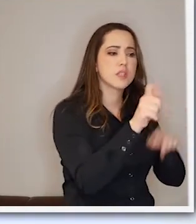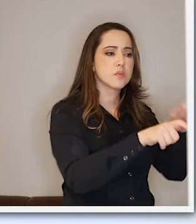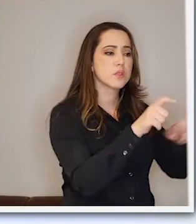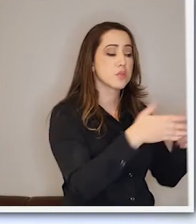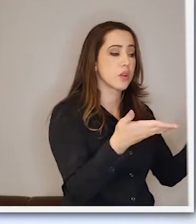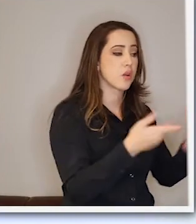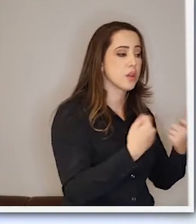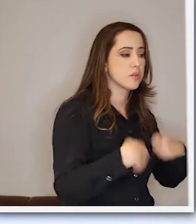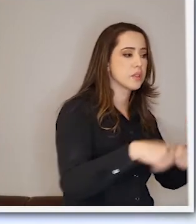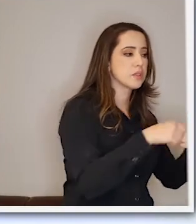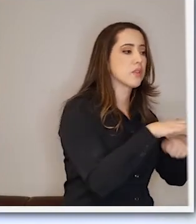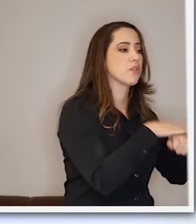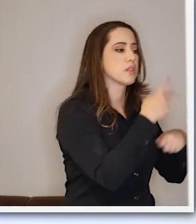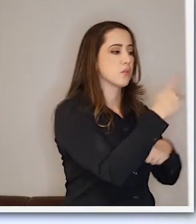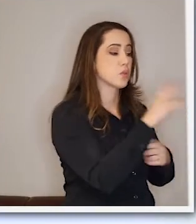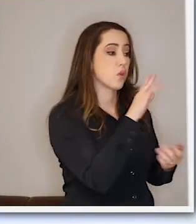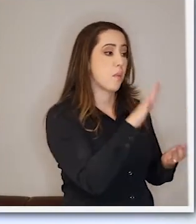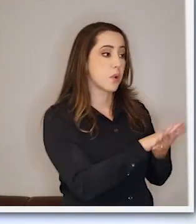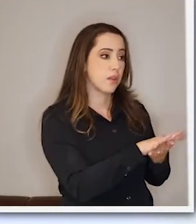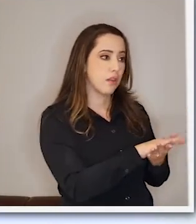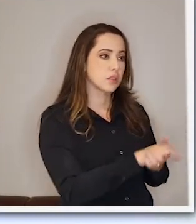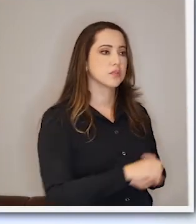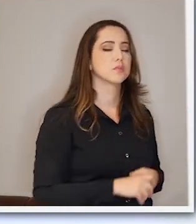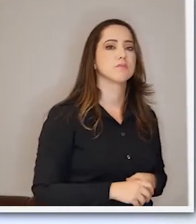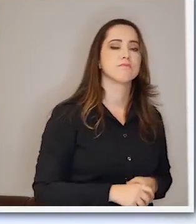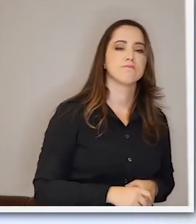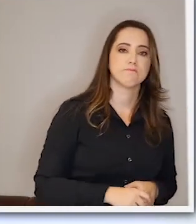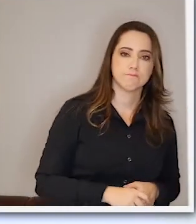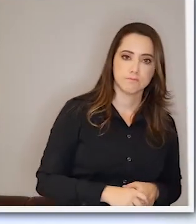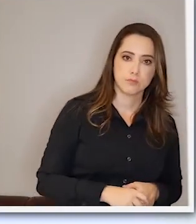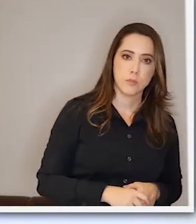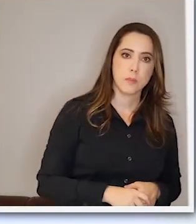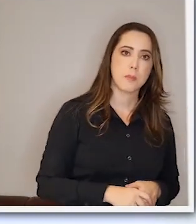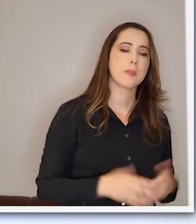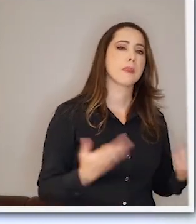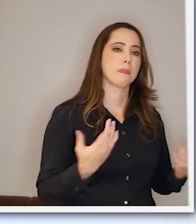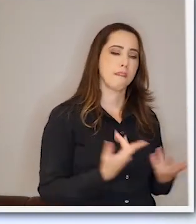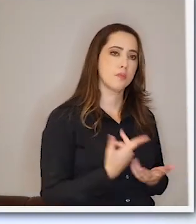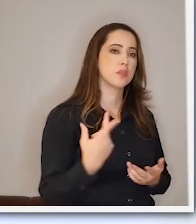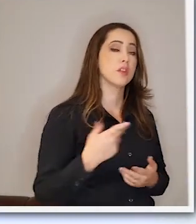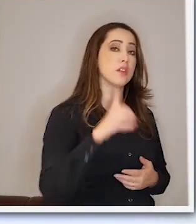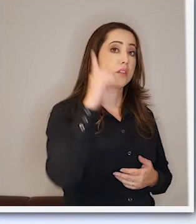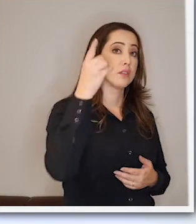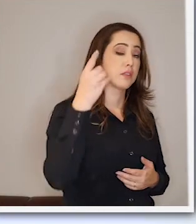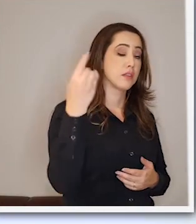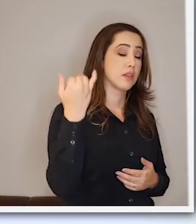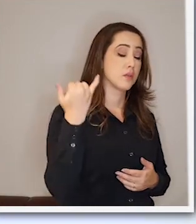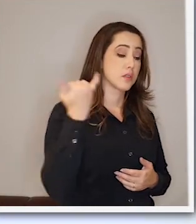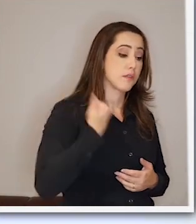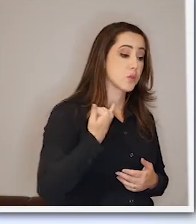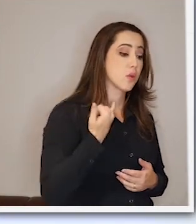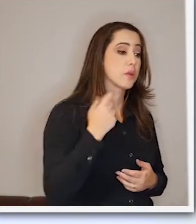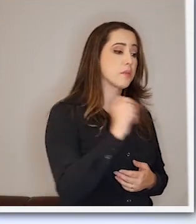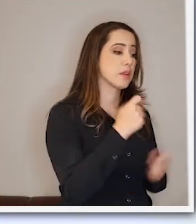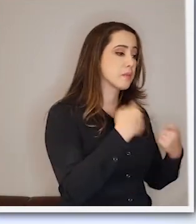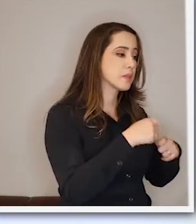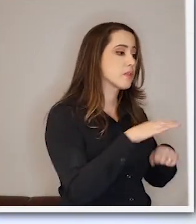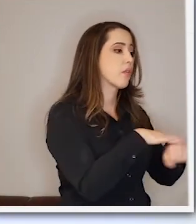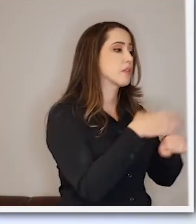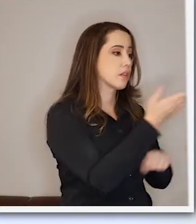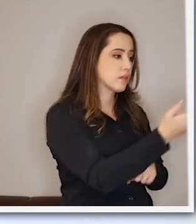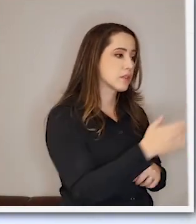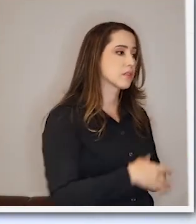você precisa ouvir a voz de sua esposa. A última voz que você vai ouvir é a voz da sua esposa. Em chegando em casa, eu falei assim: olha, foi assim que Deus falou